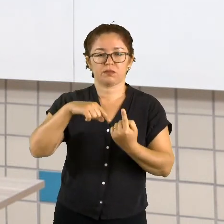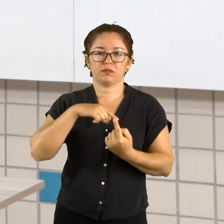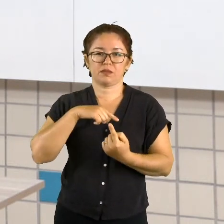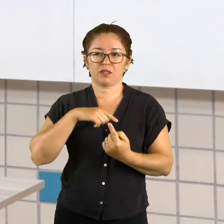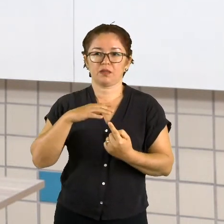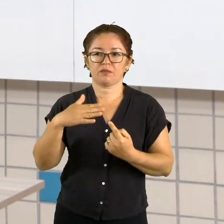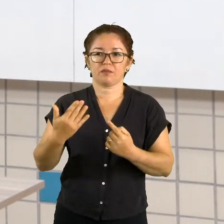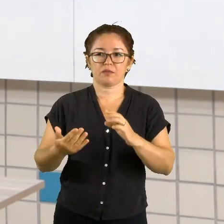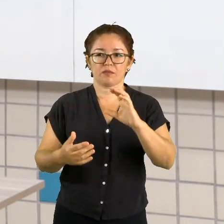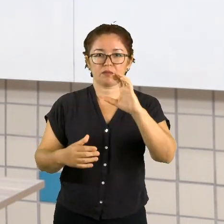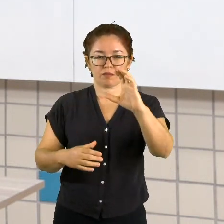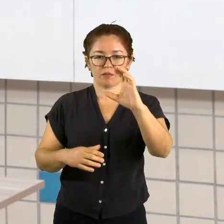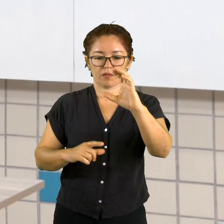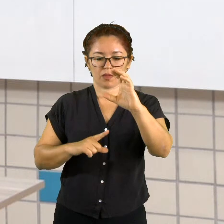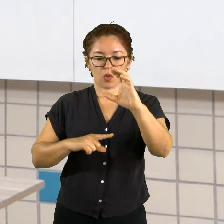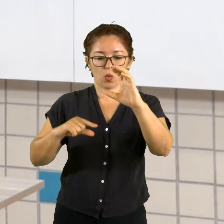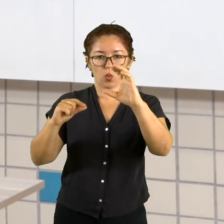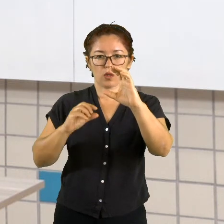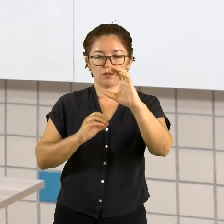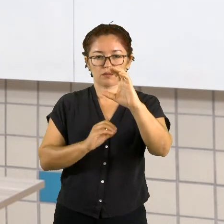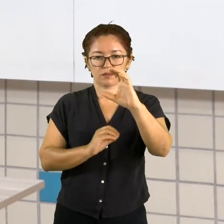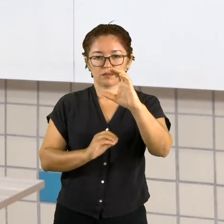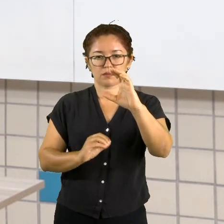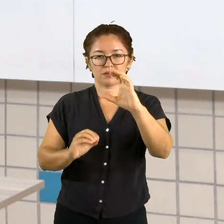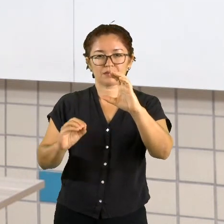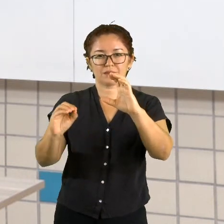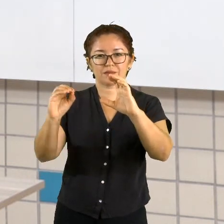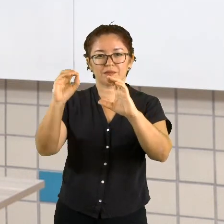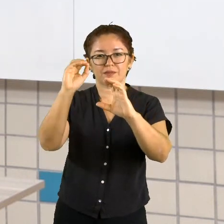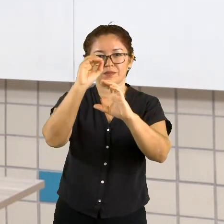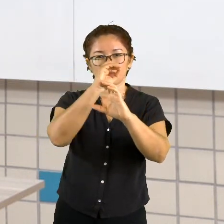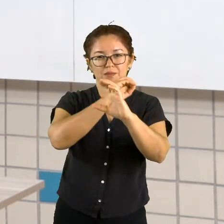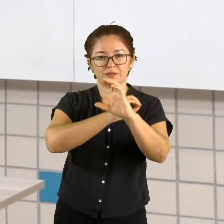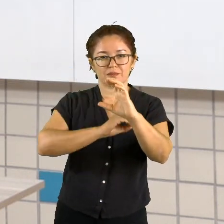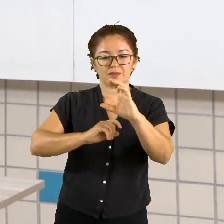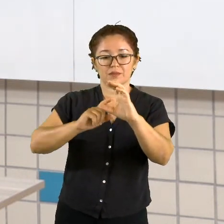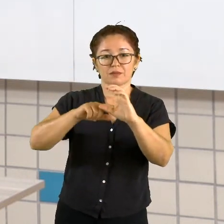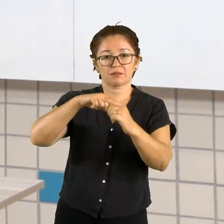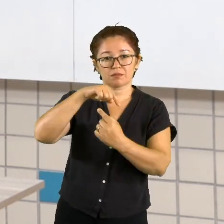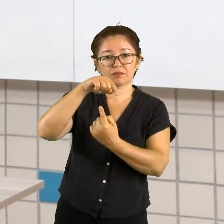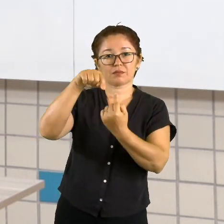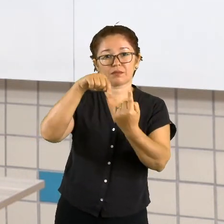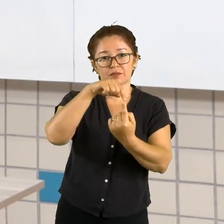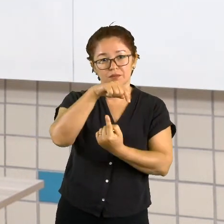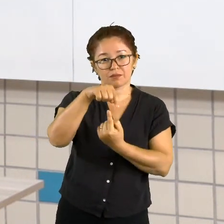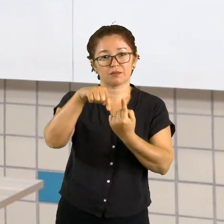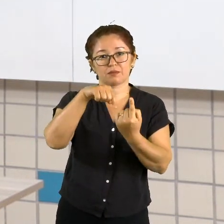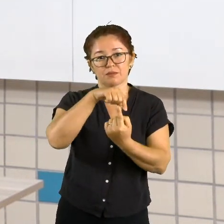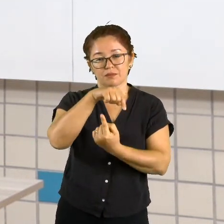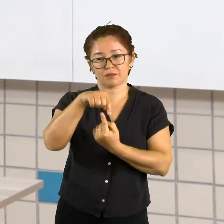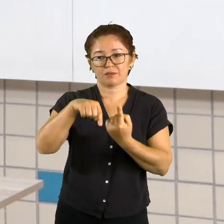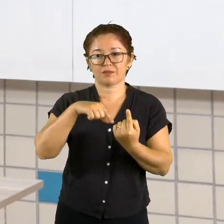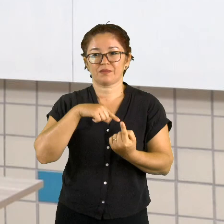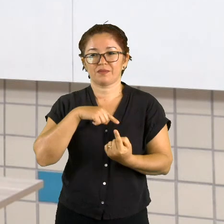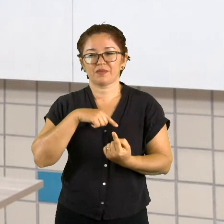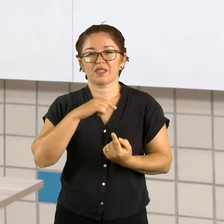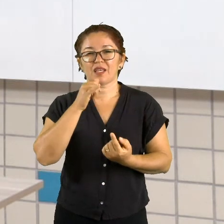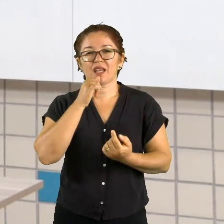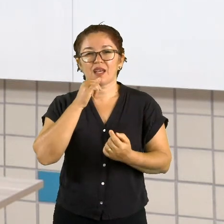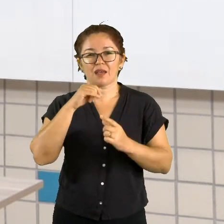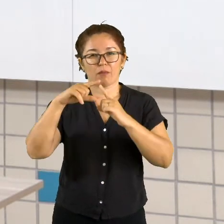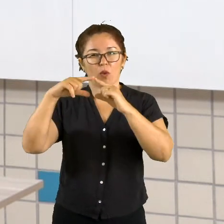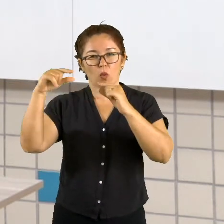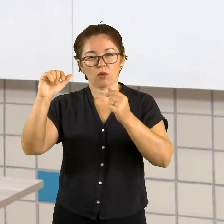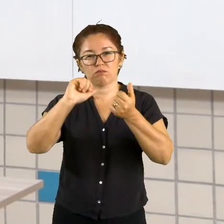vai passar da Lua nova para as outras fases, Lua crescente, Lua